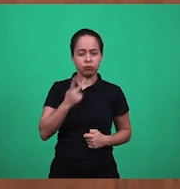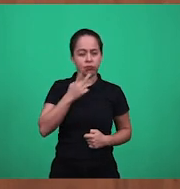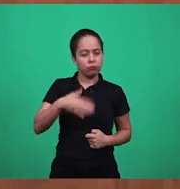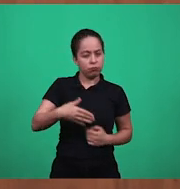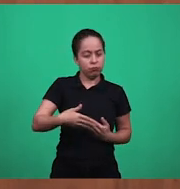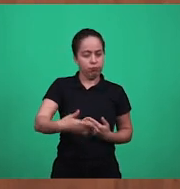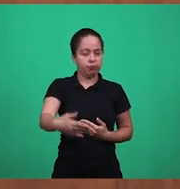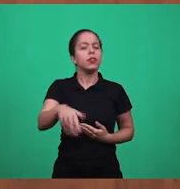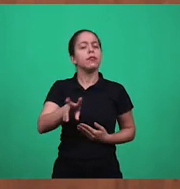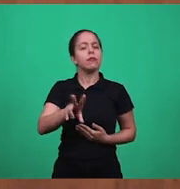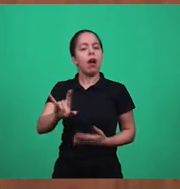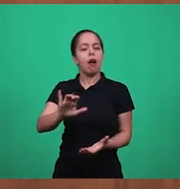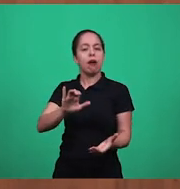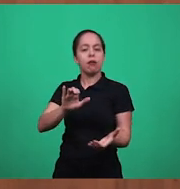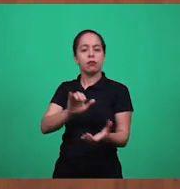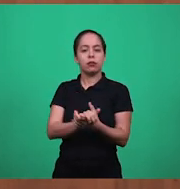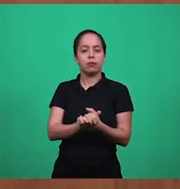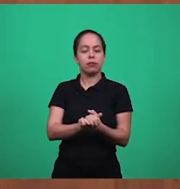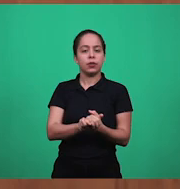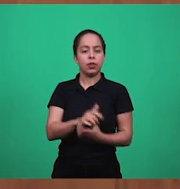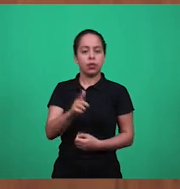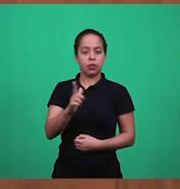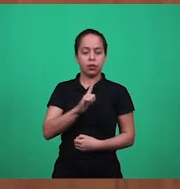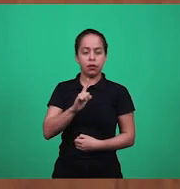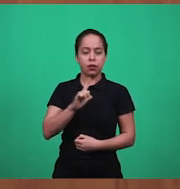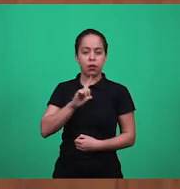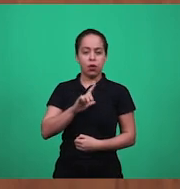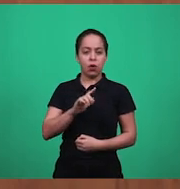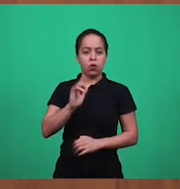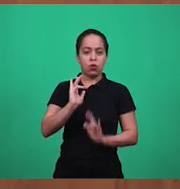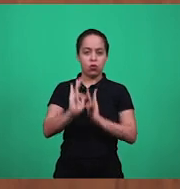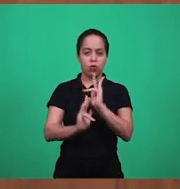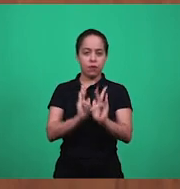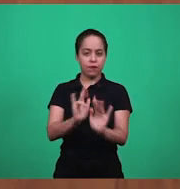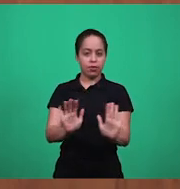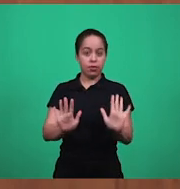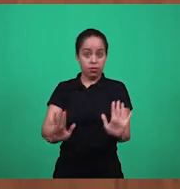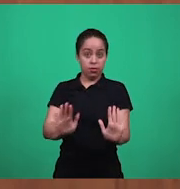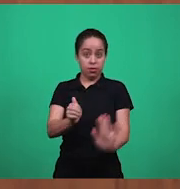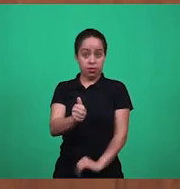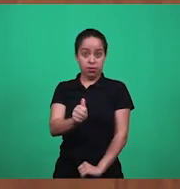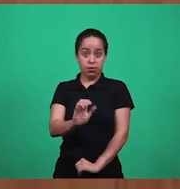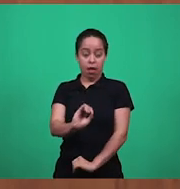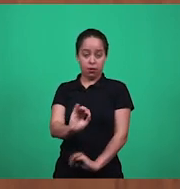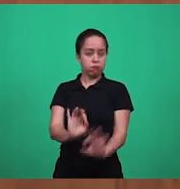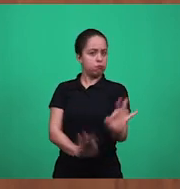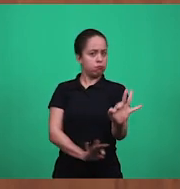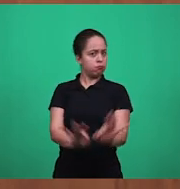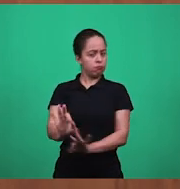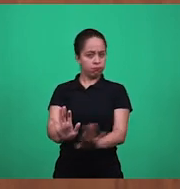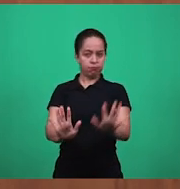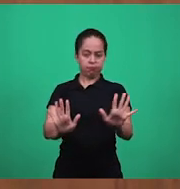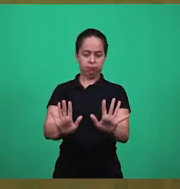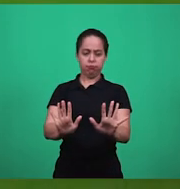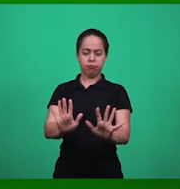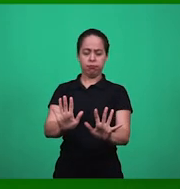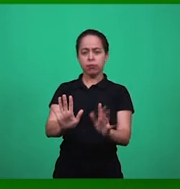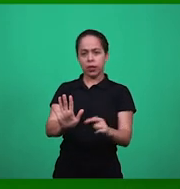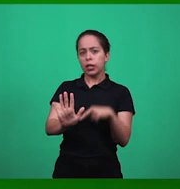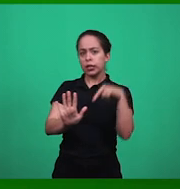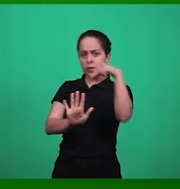um casamento. 10 noivas estavam se preparando. 5 delas